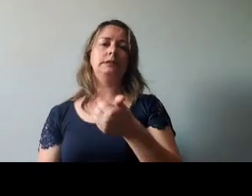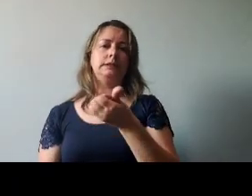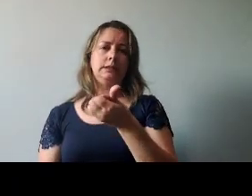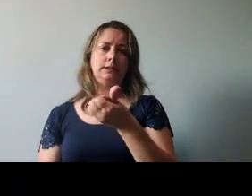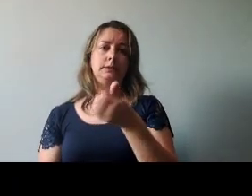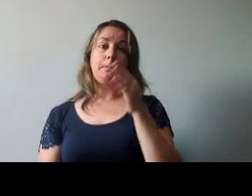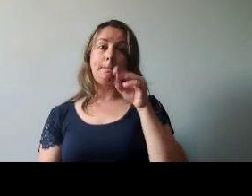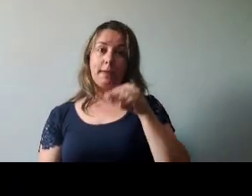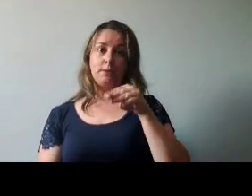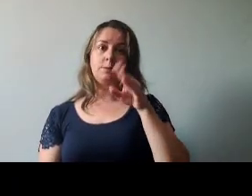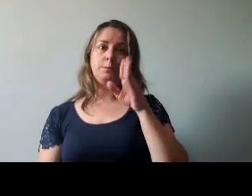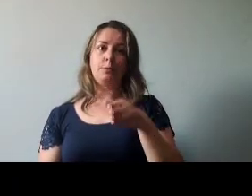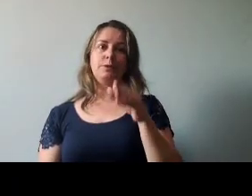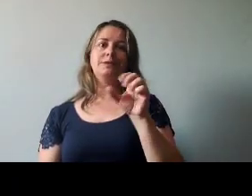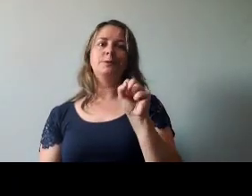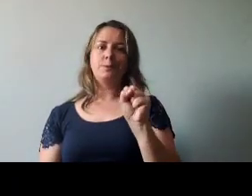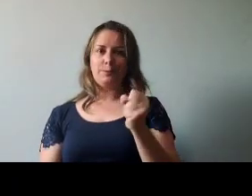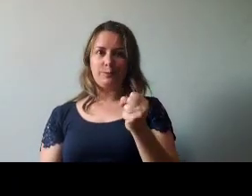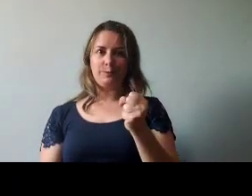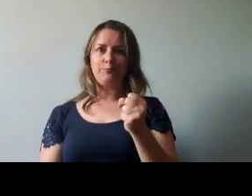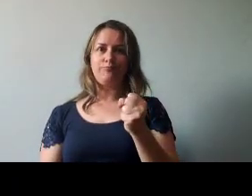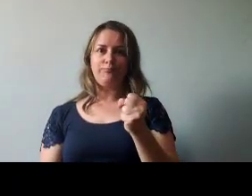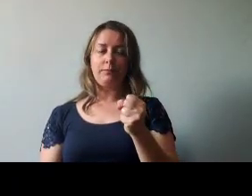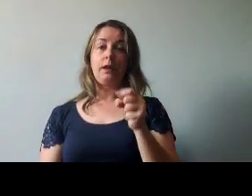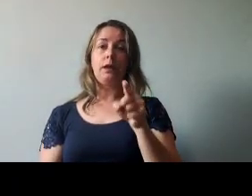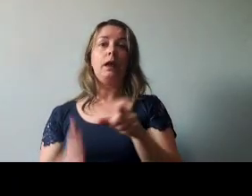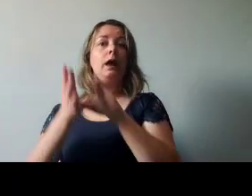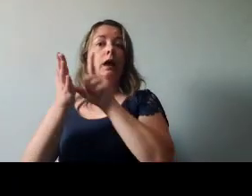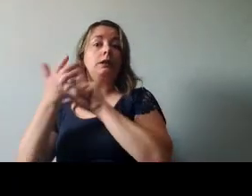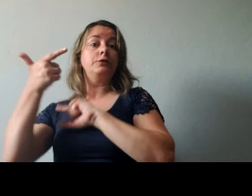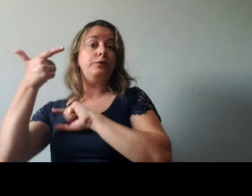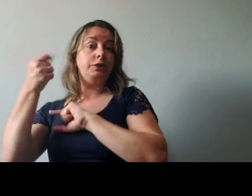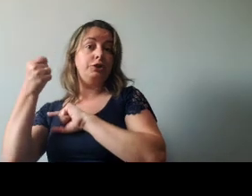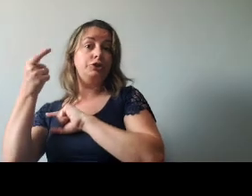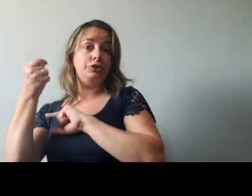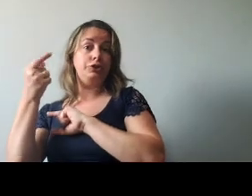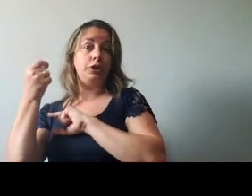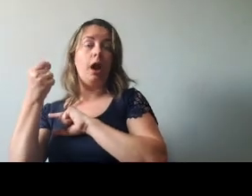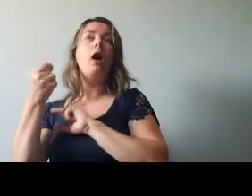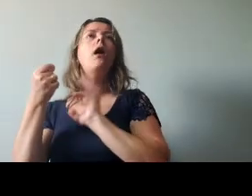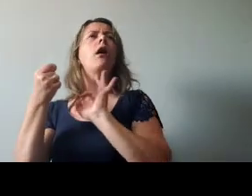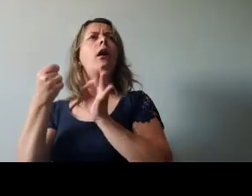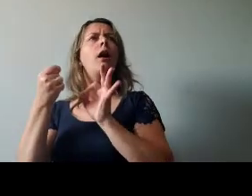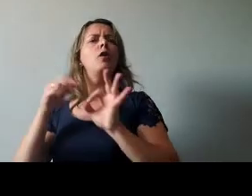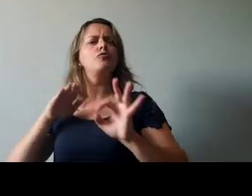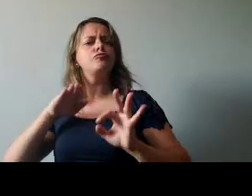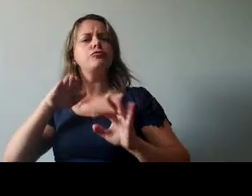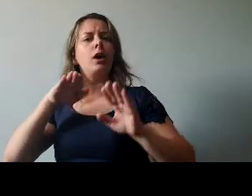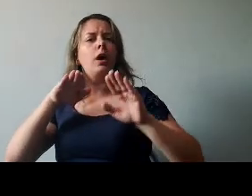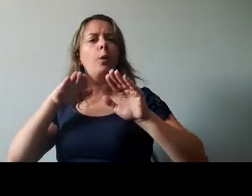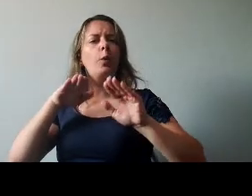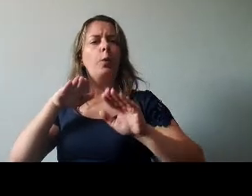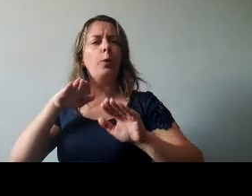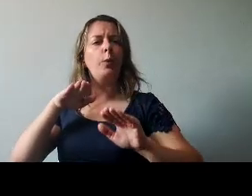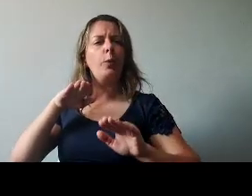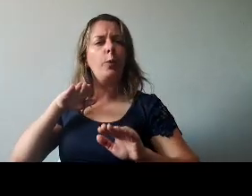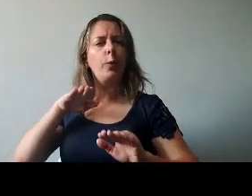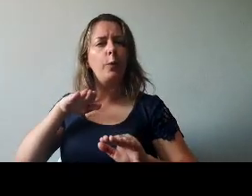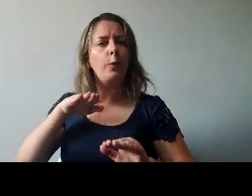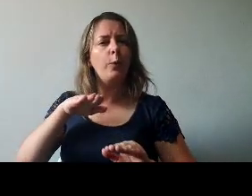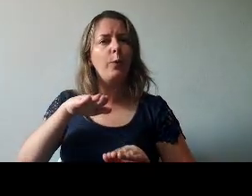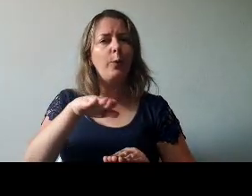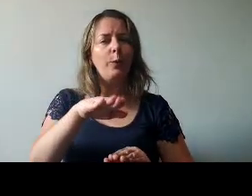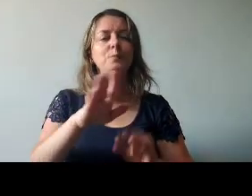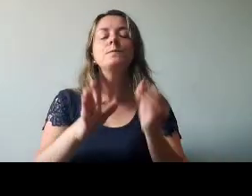ok? 16 metros por segundo, ele tinha 20, quer dizer, a velocidade realmente caiu. Vocês vão observar que se você colocar errado aqui, ó, se colocar